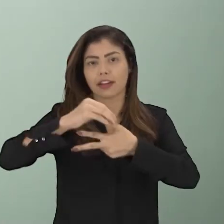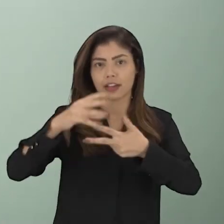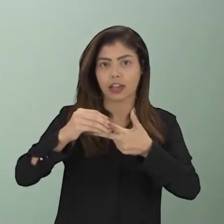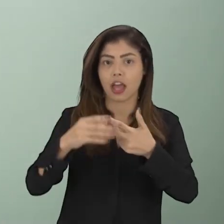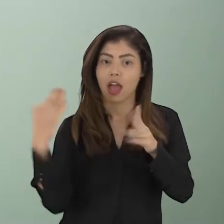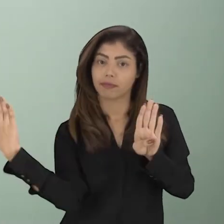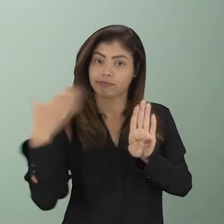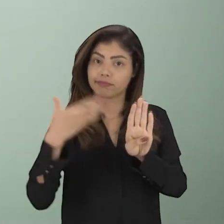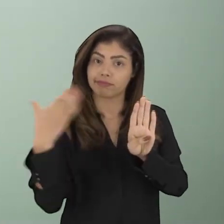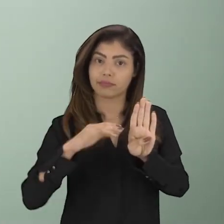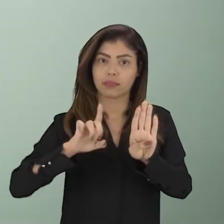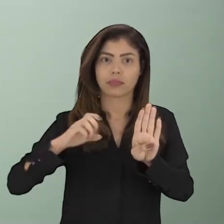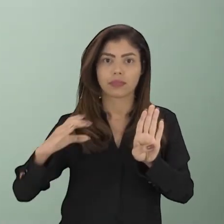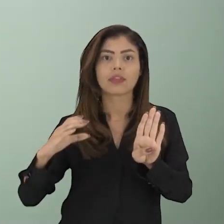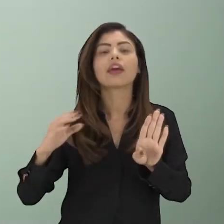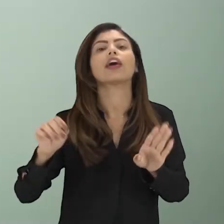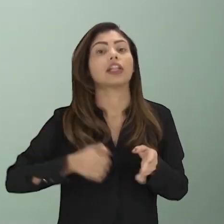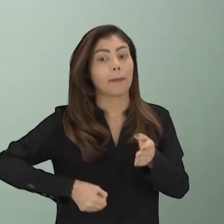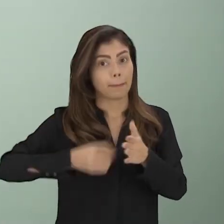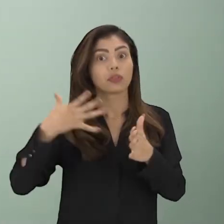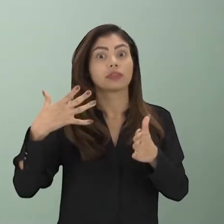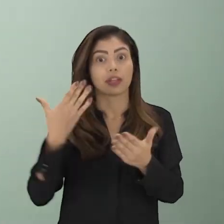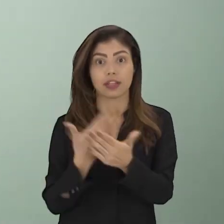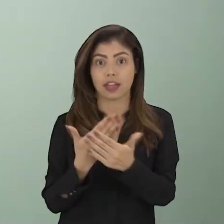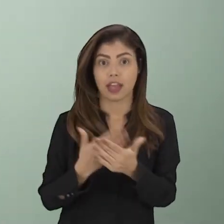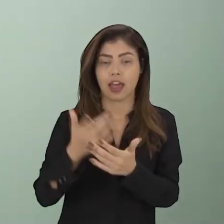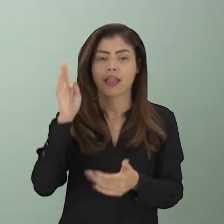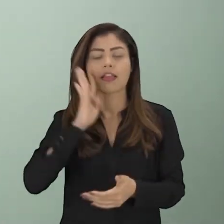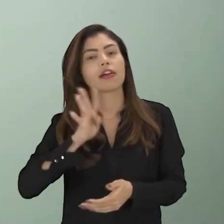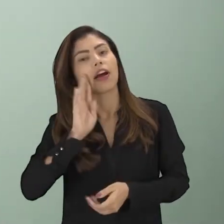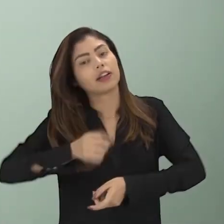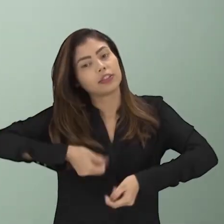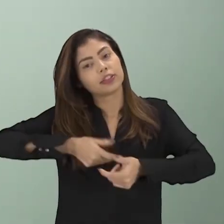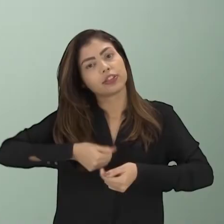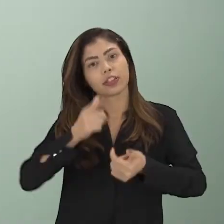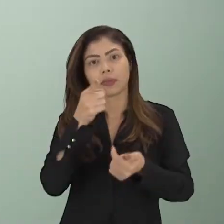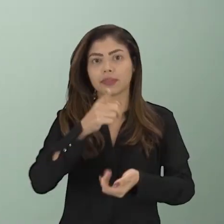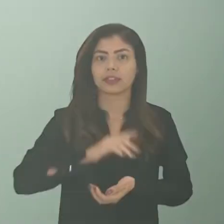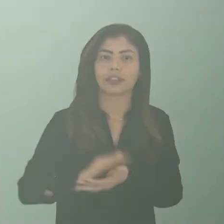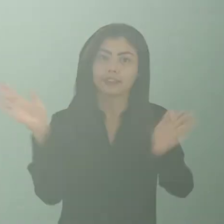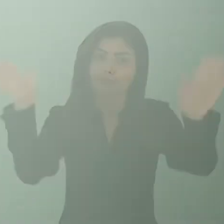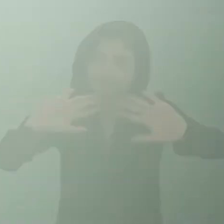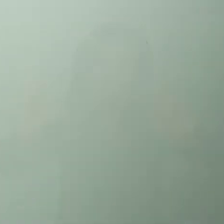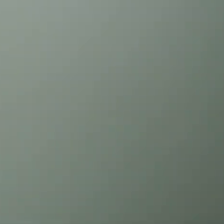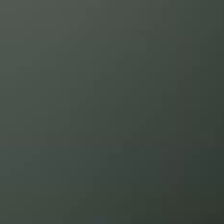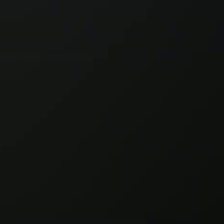de acessar a plataforma Eduque, que está cheio de aula legal lá e cheio de dica para vocês. Tchau!